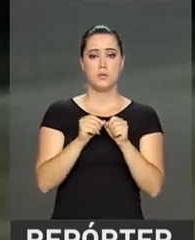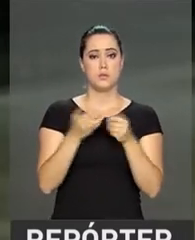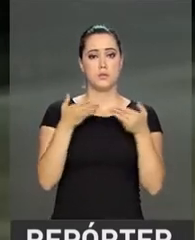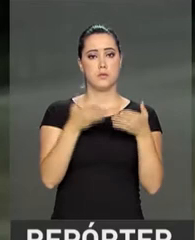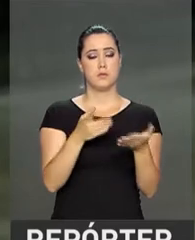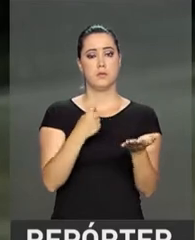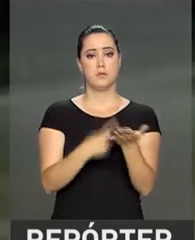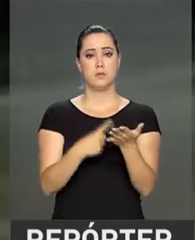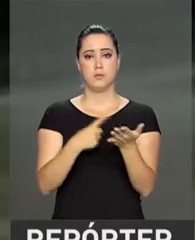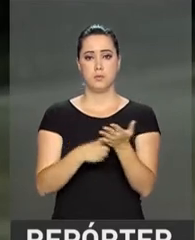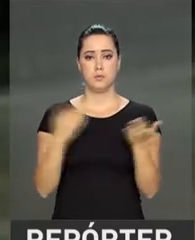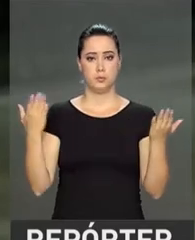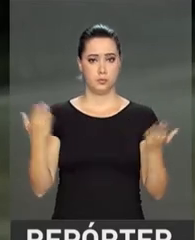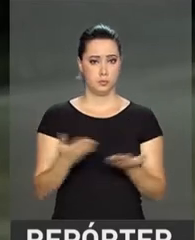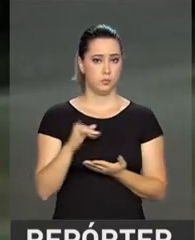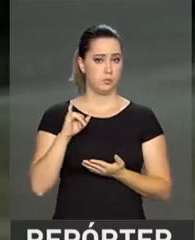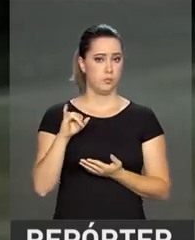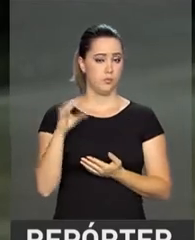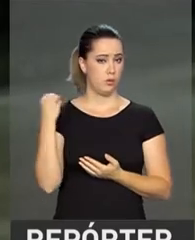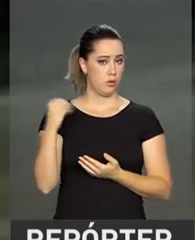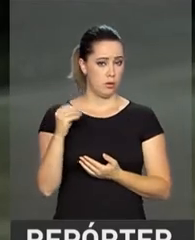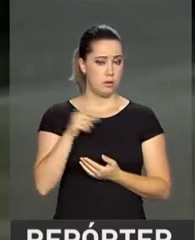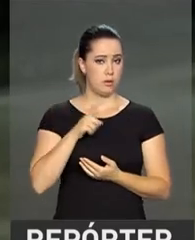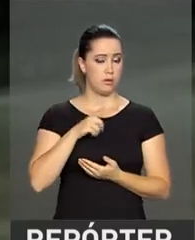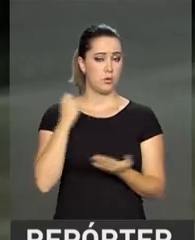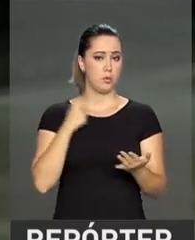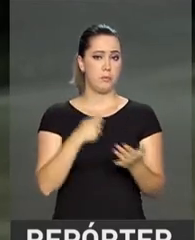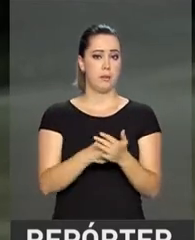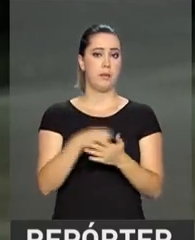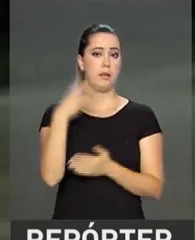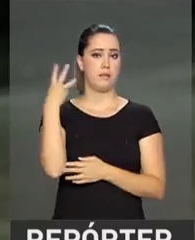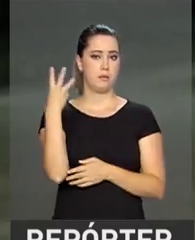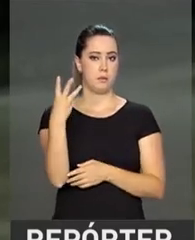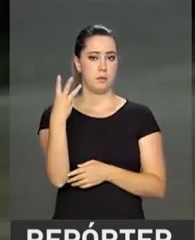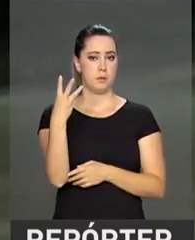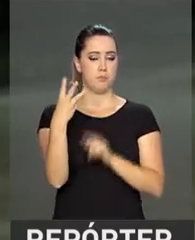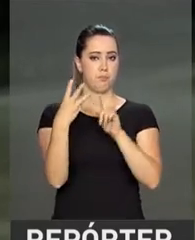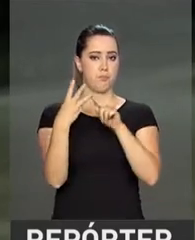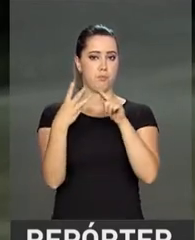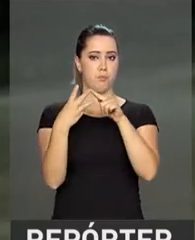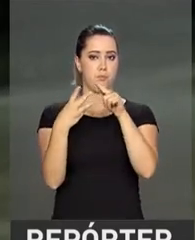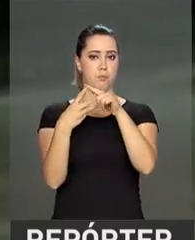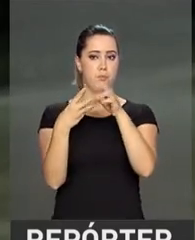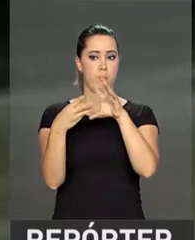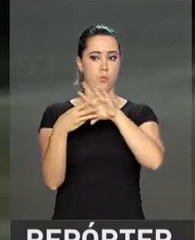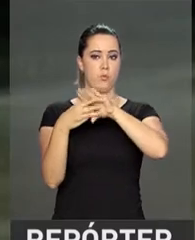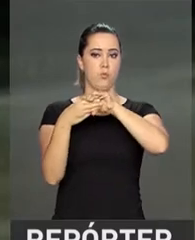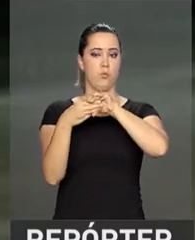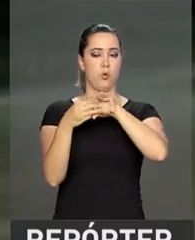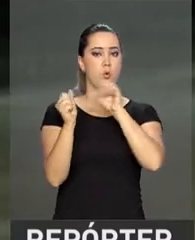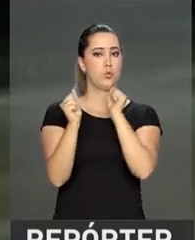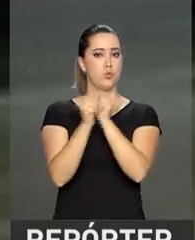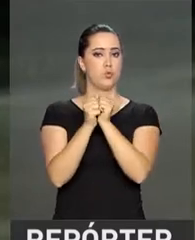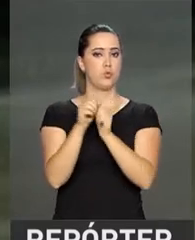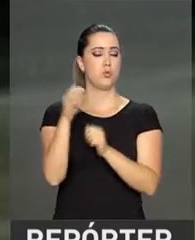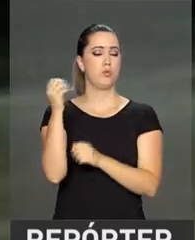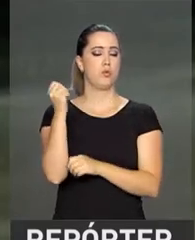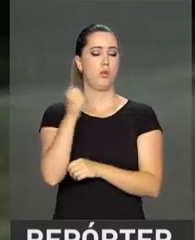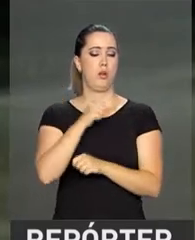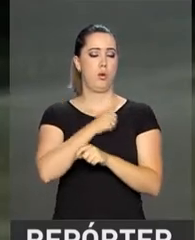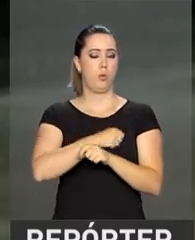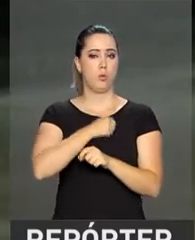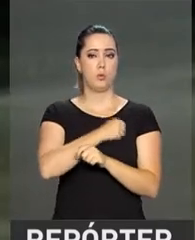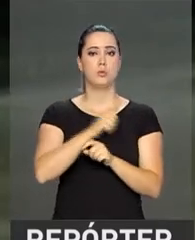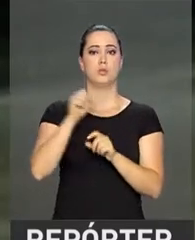a adesão agora, a partir de outubro, terão de pagar 3 parcelas acumuladas de agosto, setembro